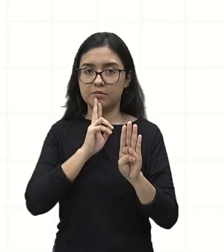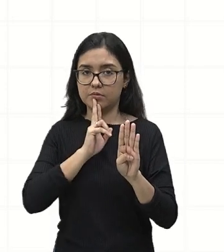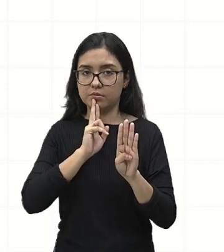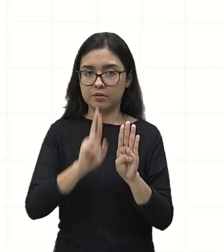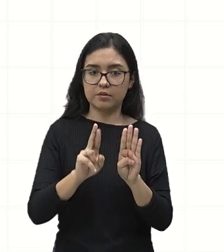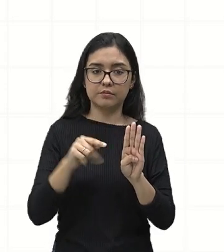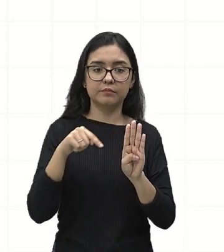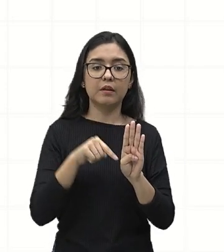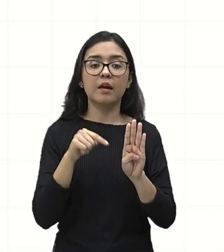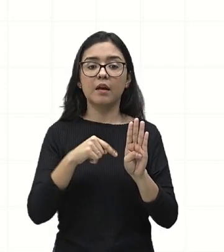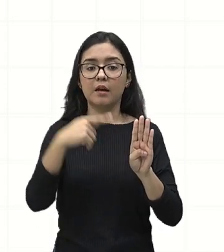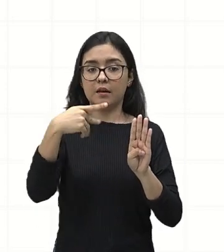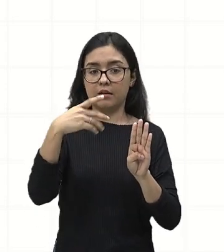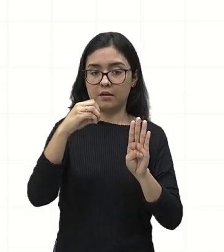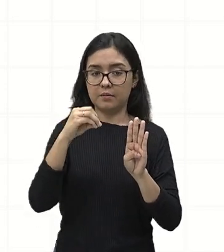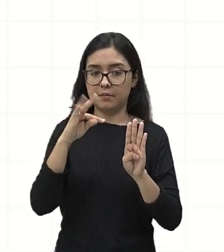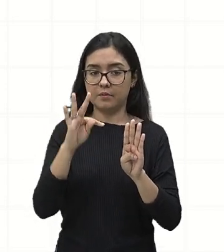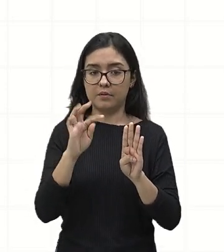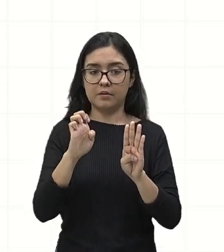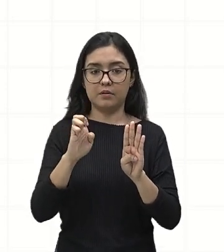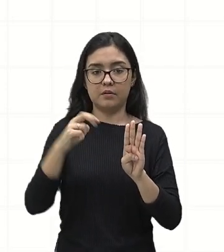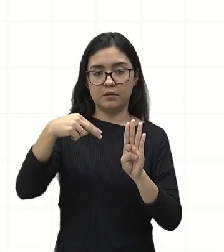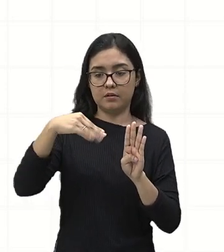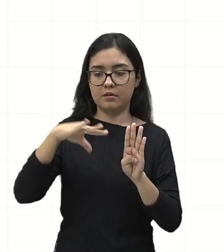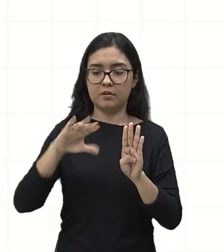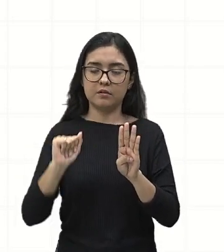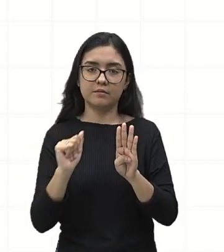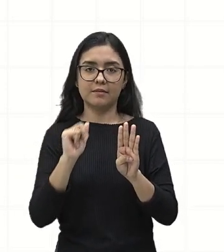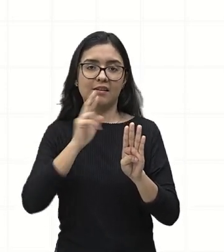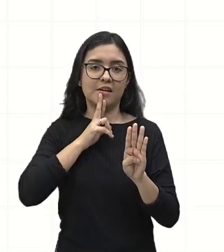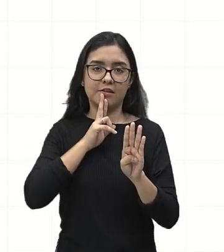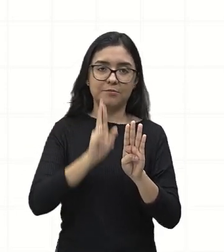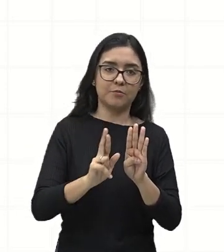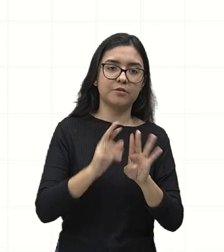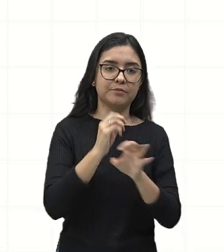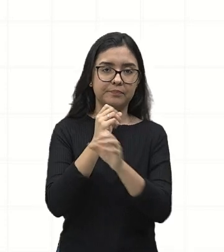a potência, que é o resultado da operação.